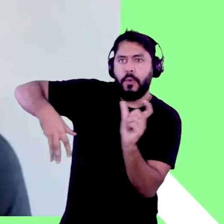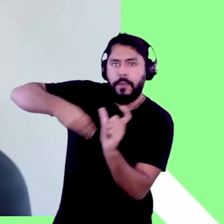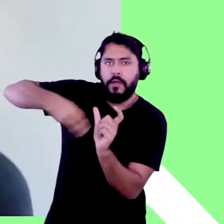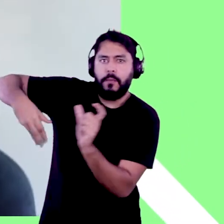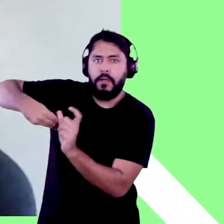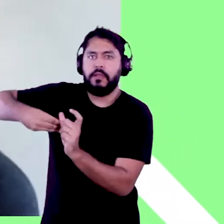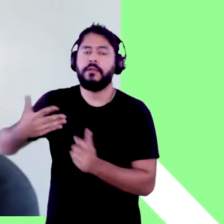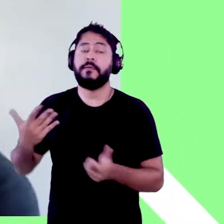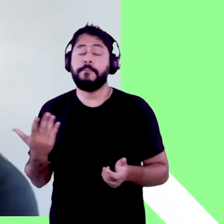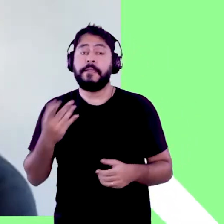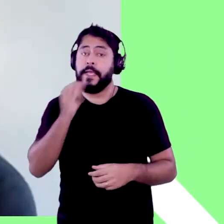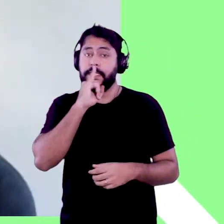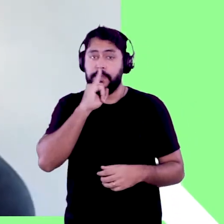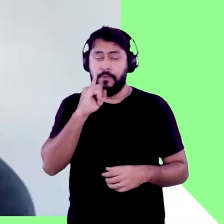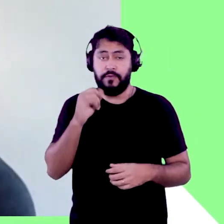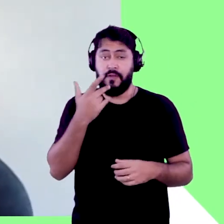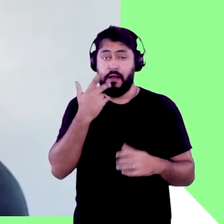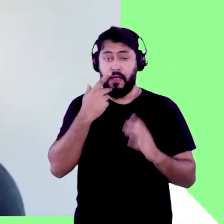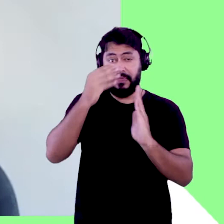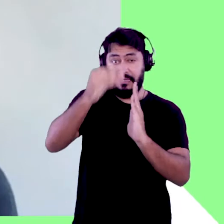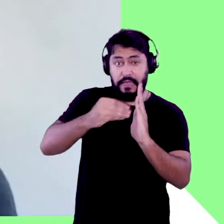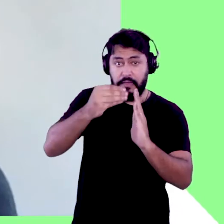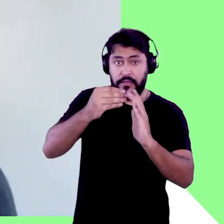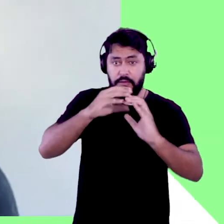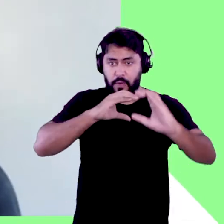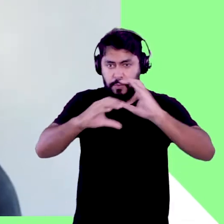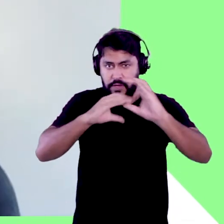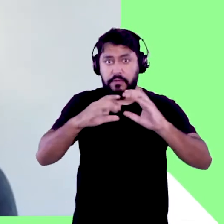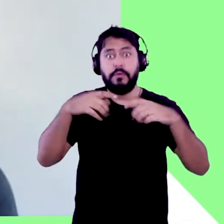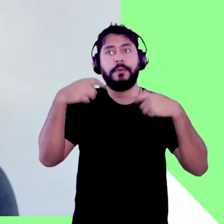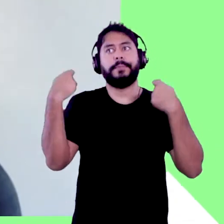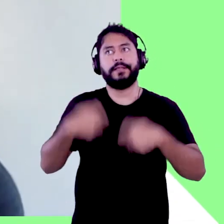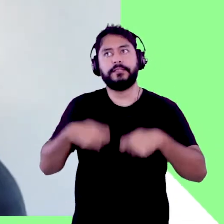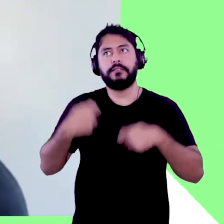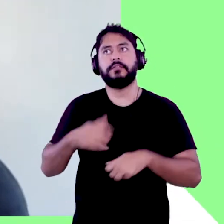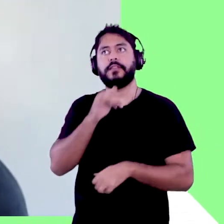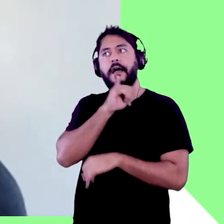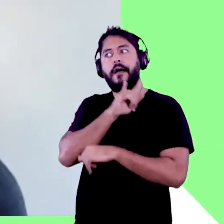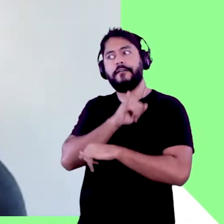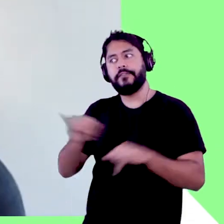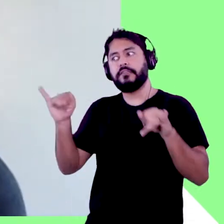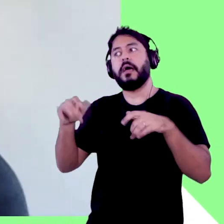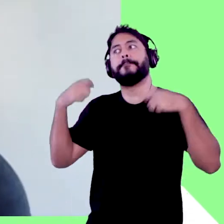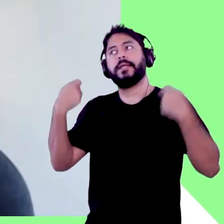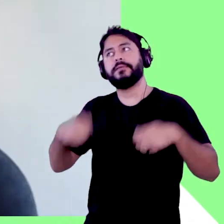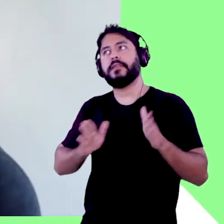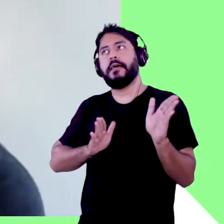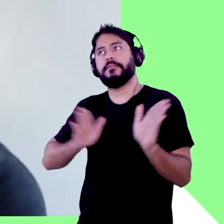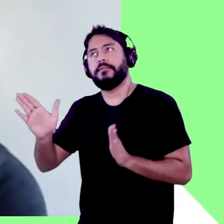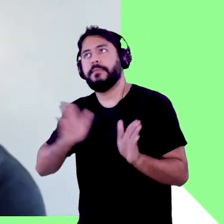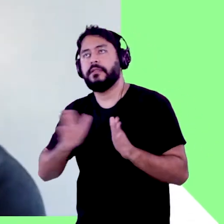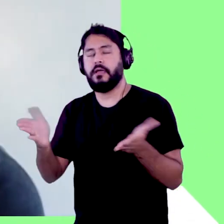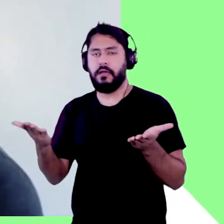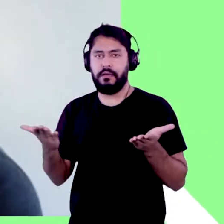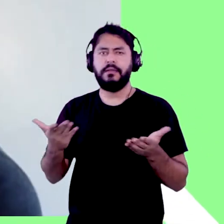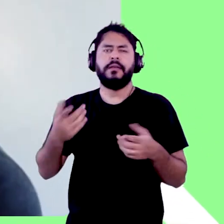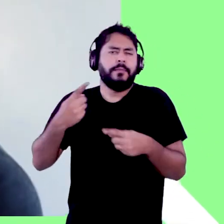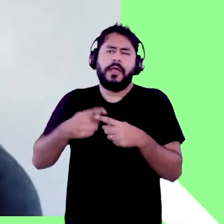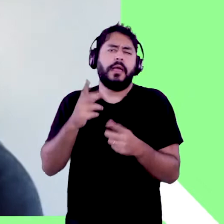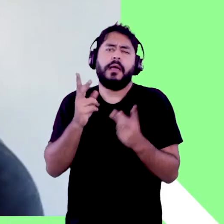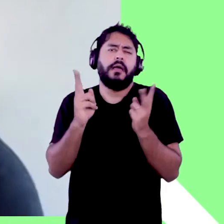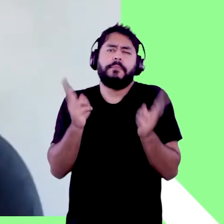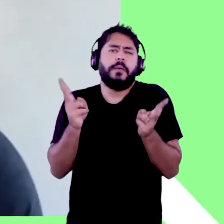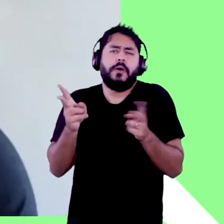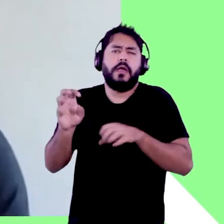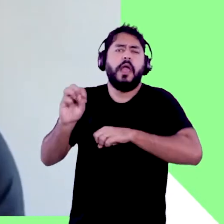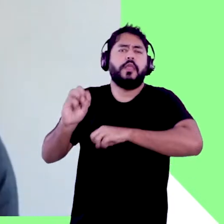gente precisa ainda apontar que ela tem que ser ou que ela é acessível. Mesma coisa quando a gente fala de educação.